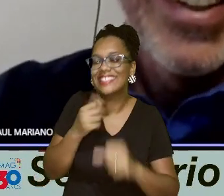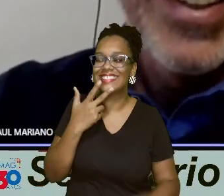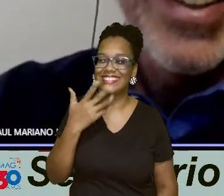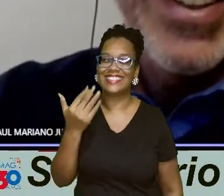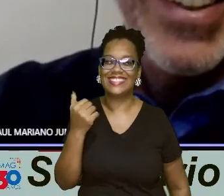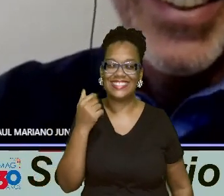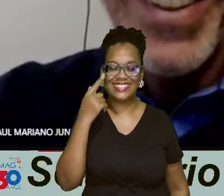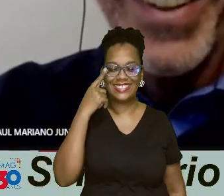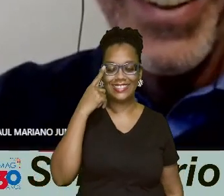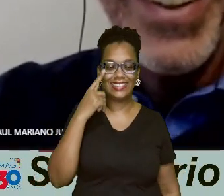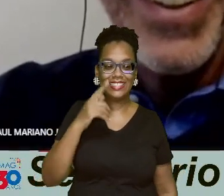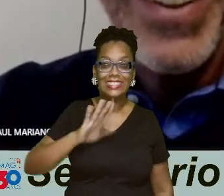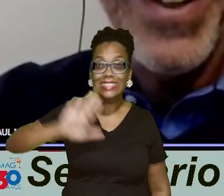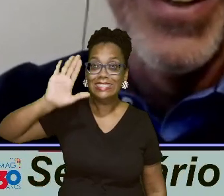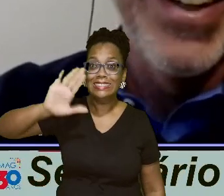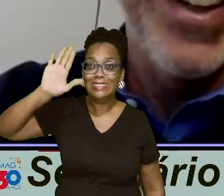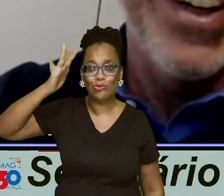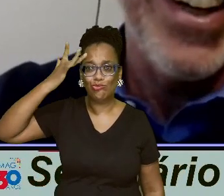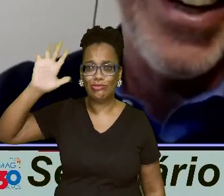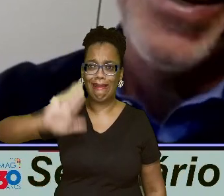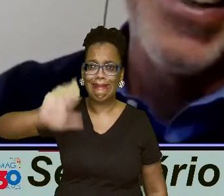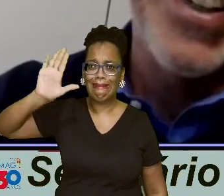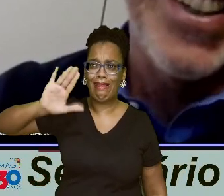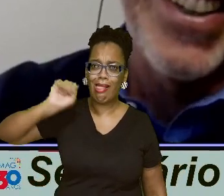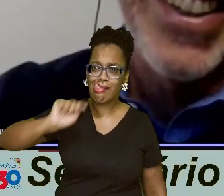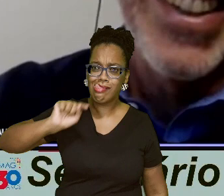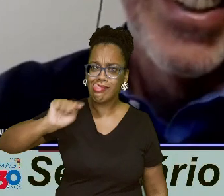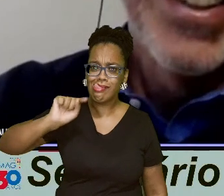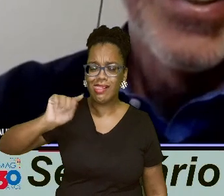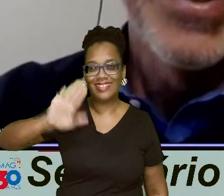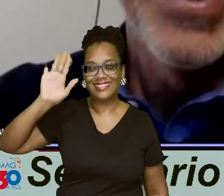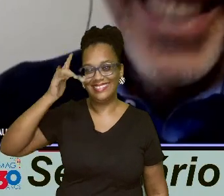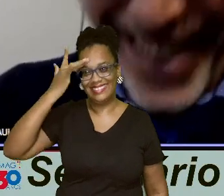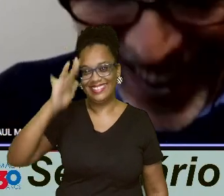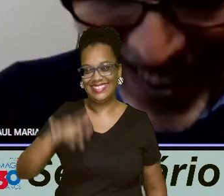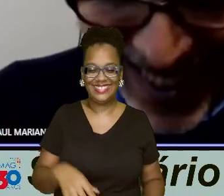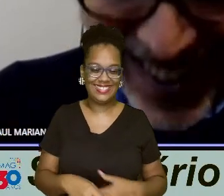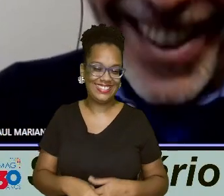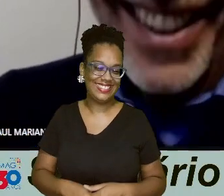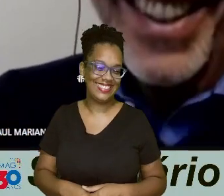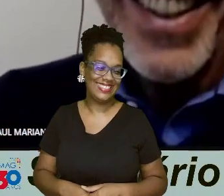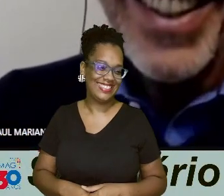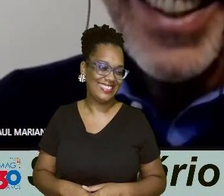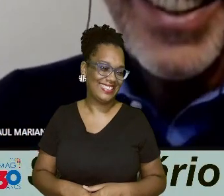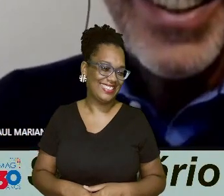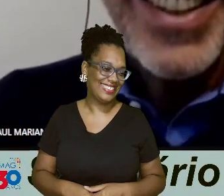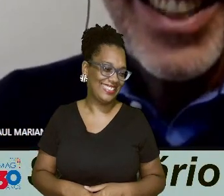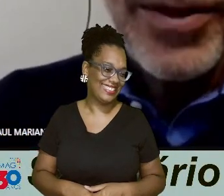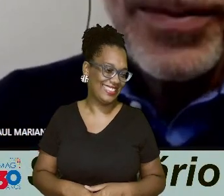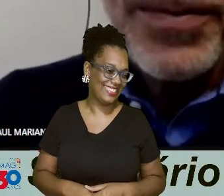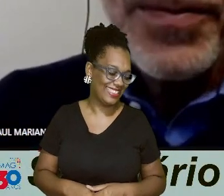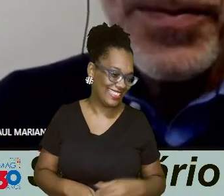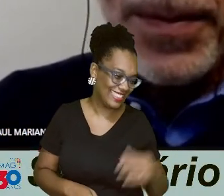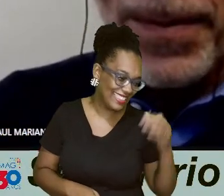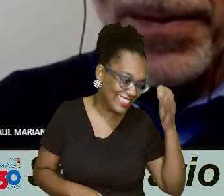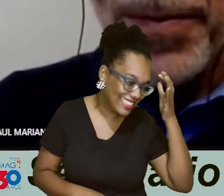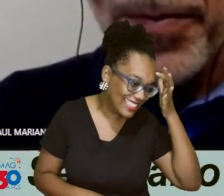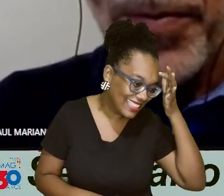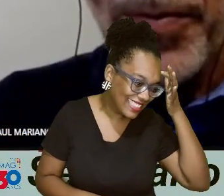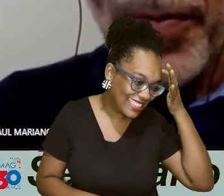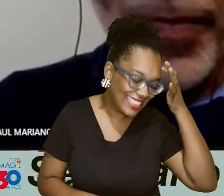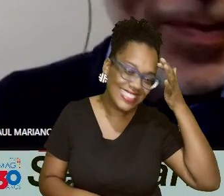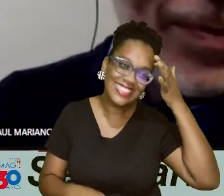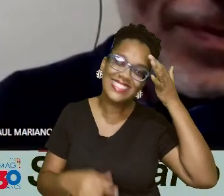Eu já pedi a palavra, que eu não sei levantar a mãozinha aqui, porque eu interrompi. porque talvez eu tenha que estar antes do finalzinho, eu queria